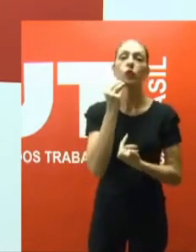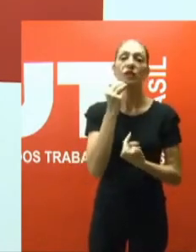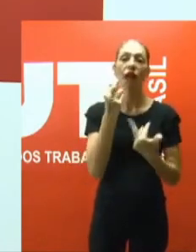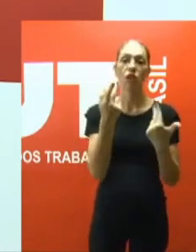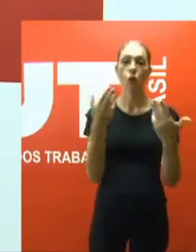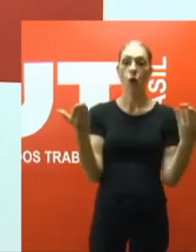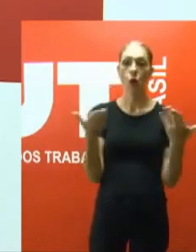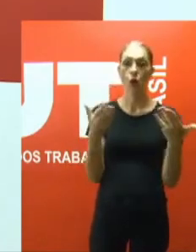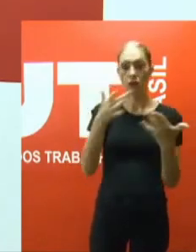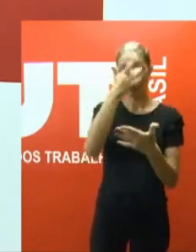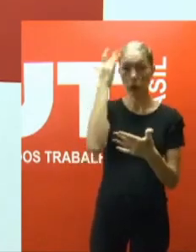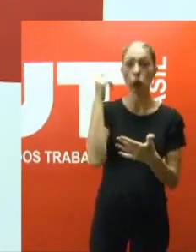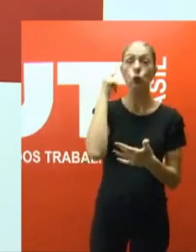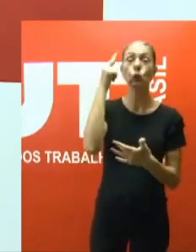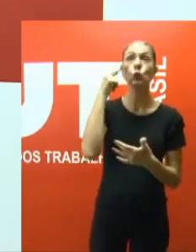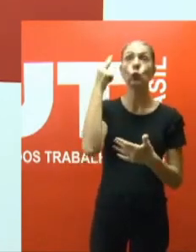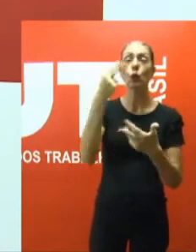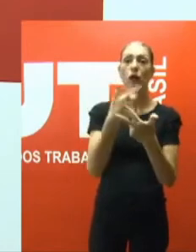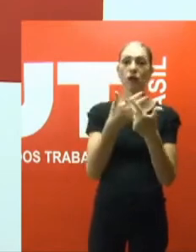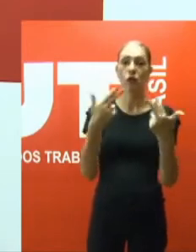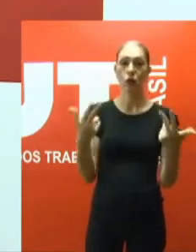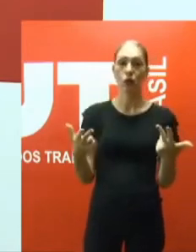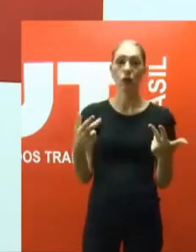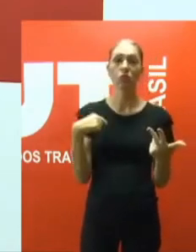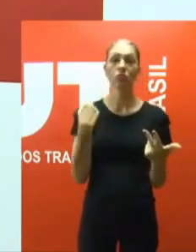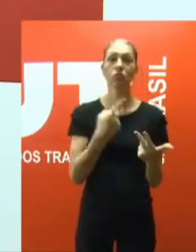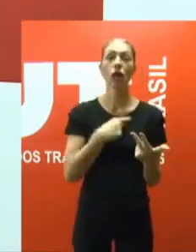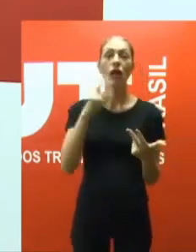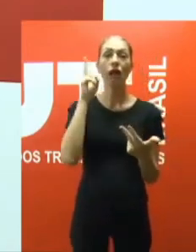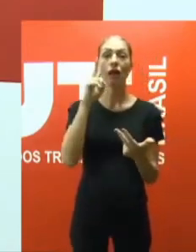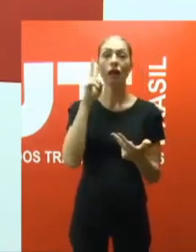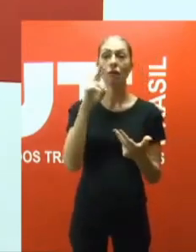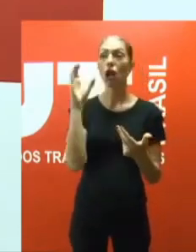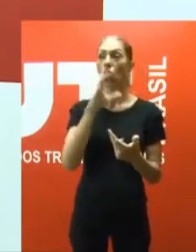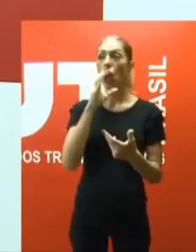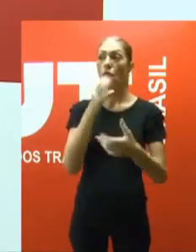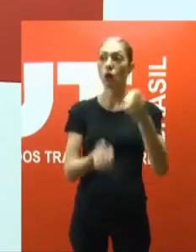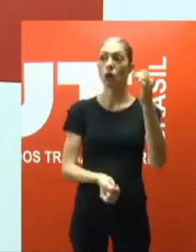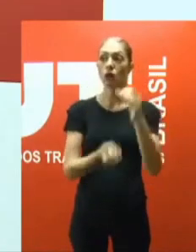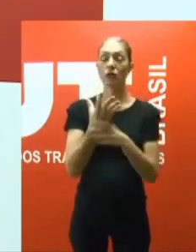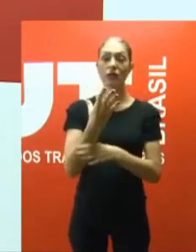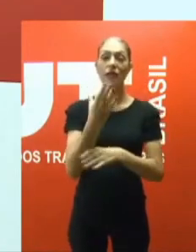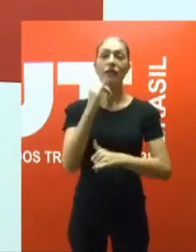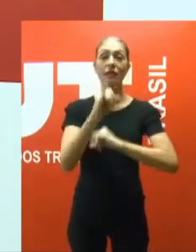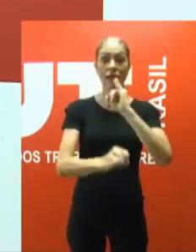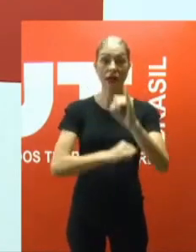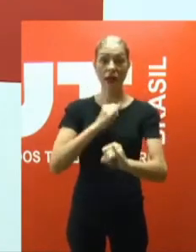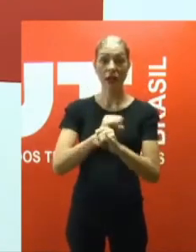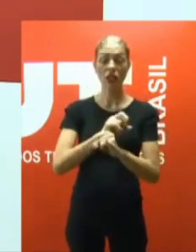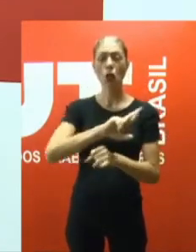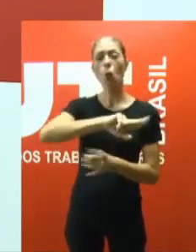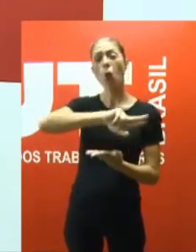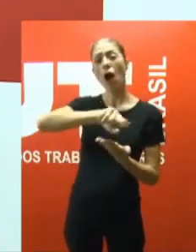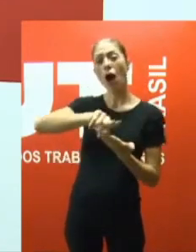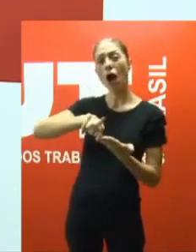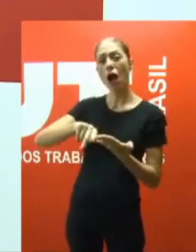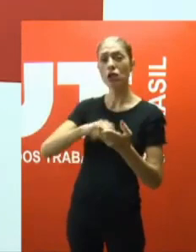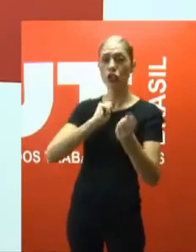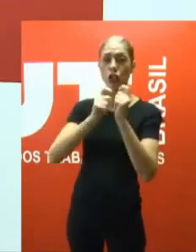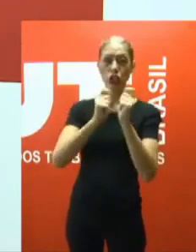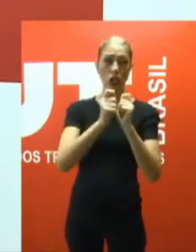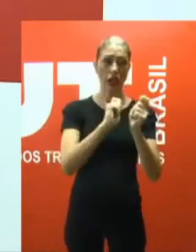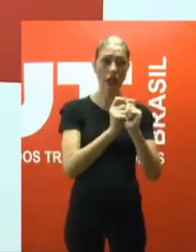com muitas coisas. Eu lembro que quando logo que surgiu a internet, a quantidade de jornalistas que